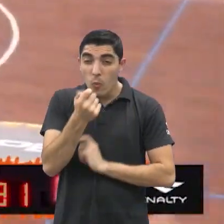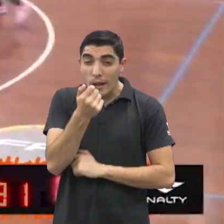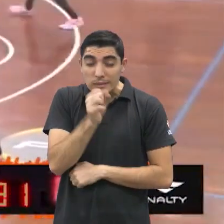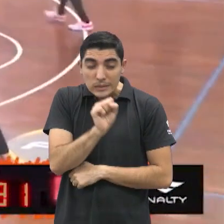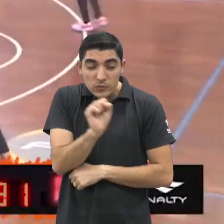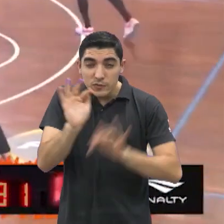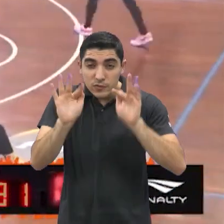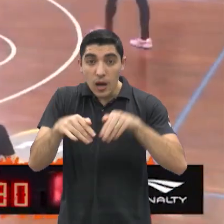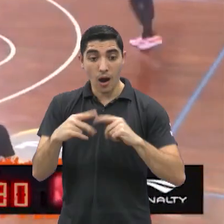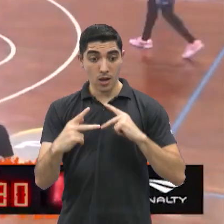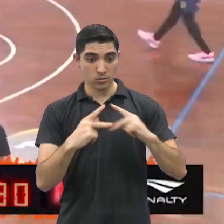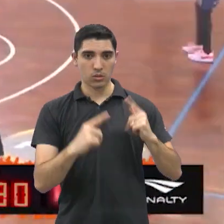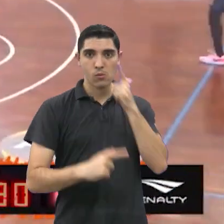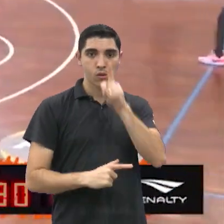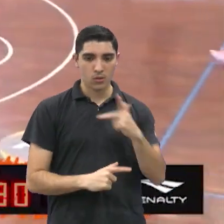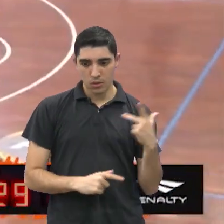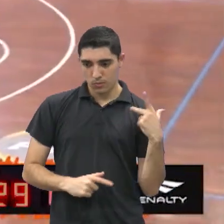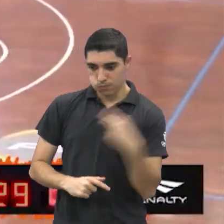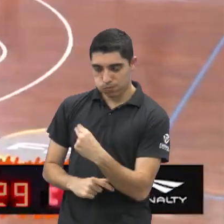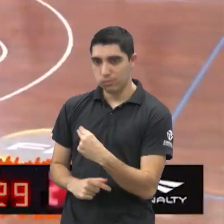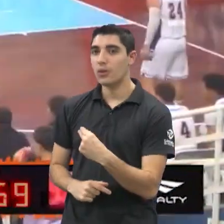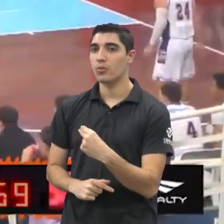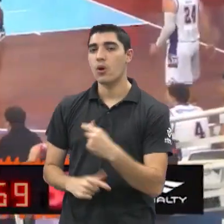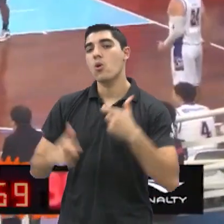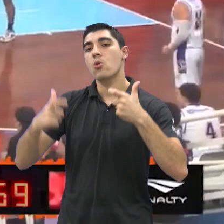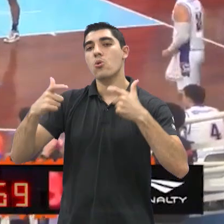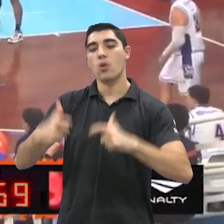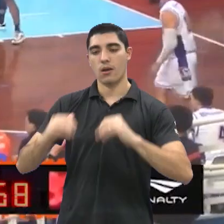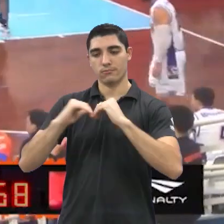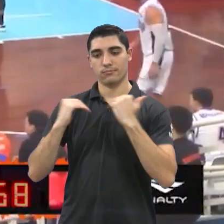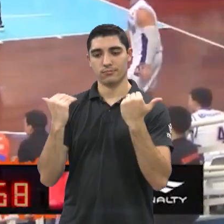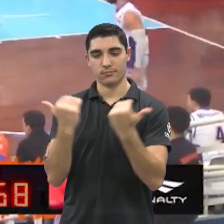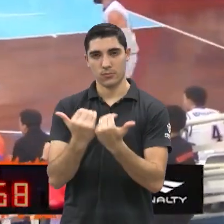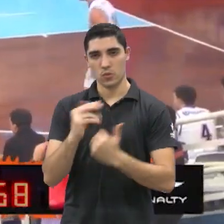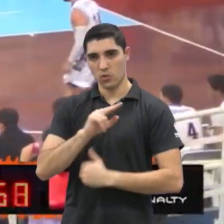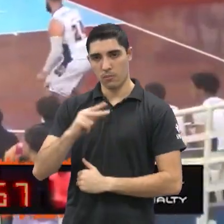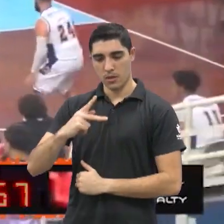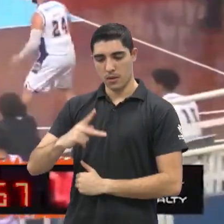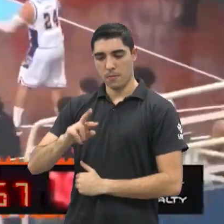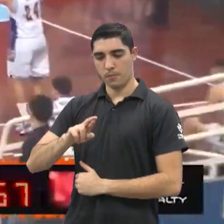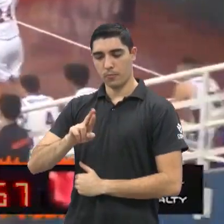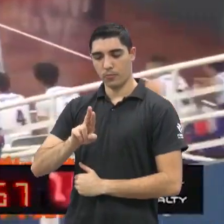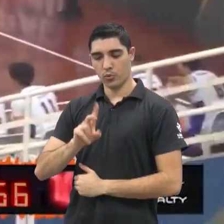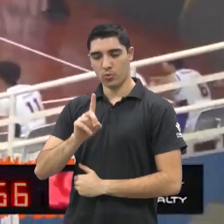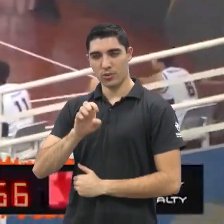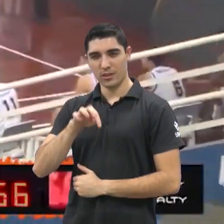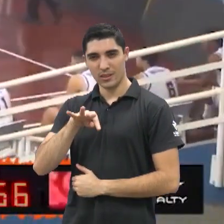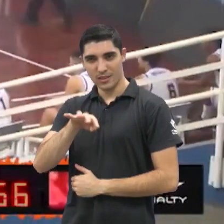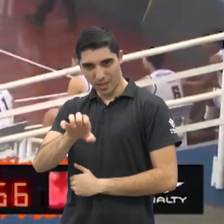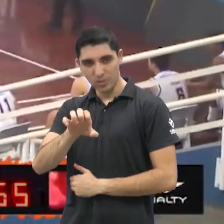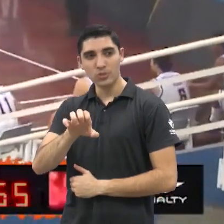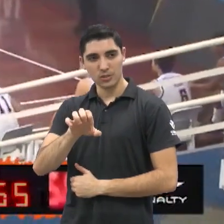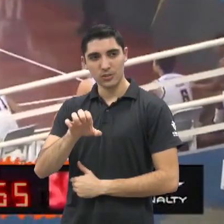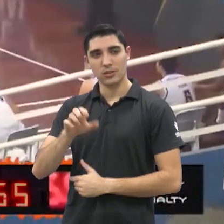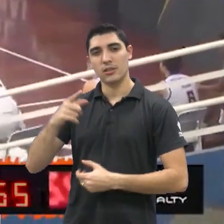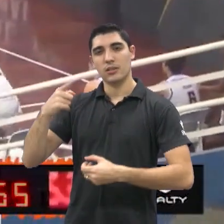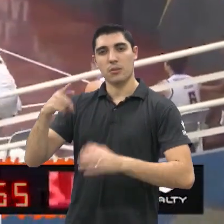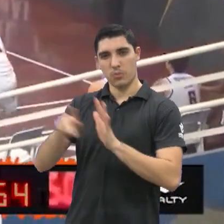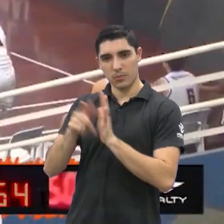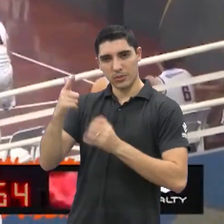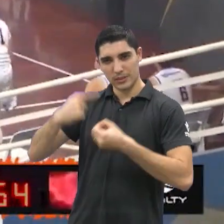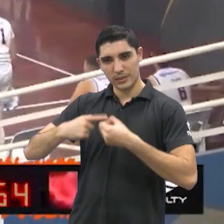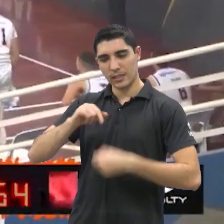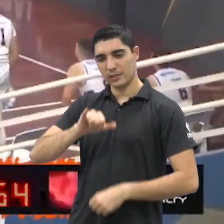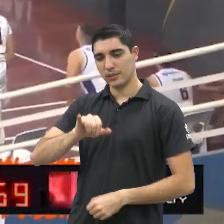José vencendo a partida que foi realizada no ginásio Prudente de Moraes, em Itu, pelo placar de 74 a 72,